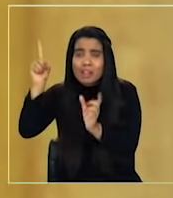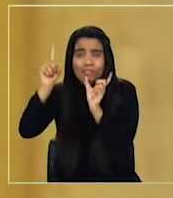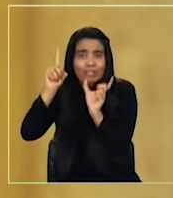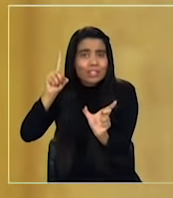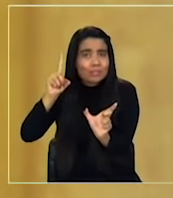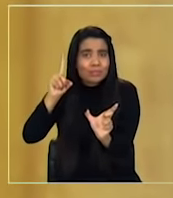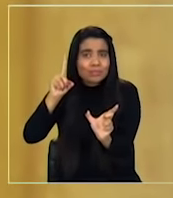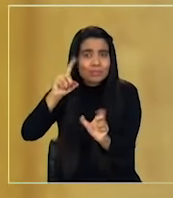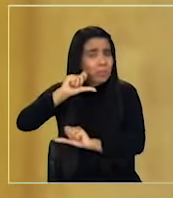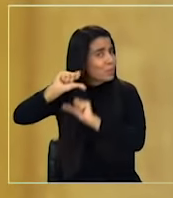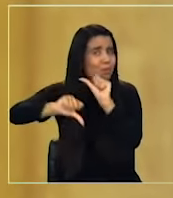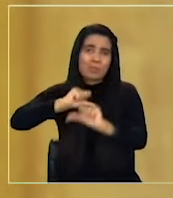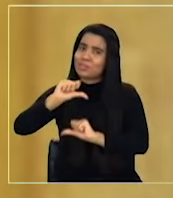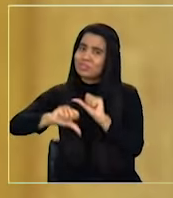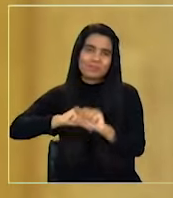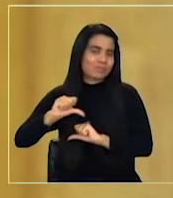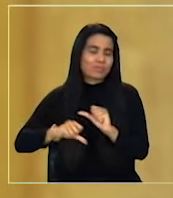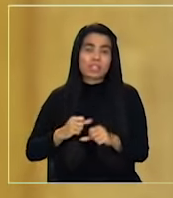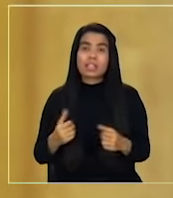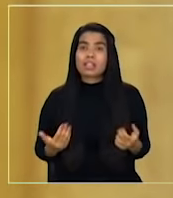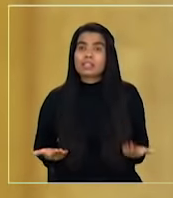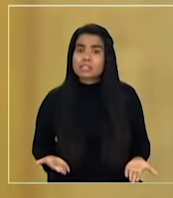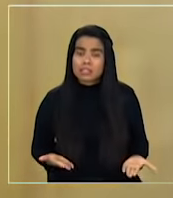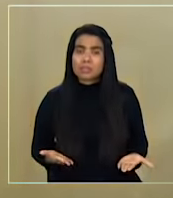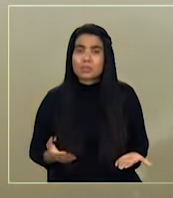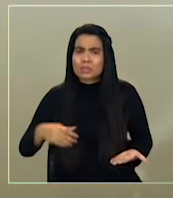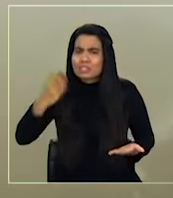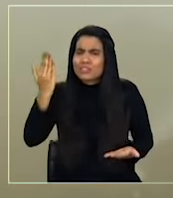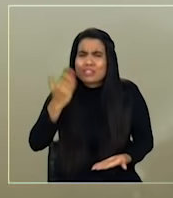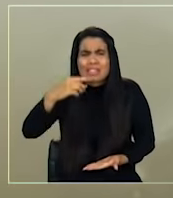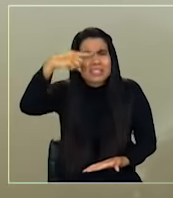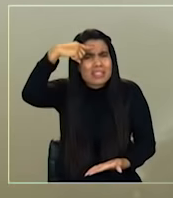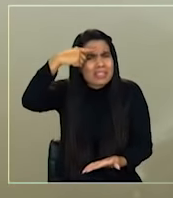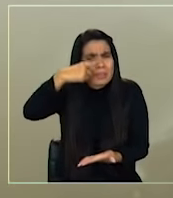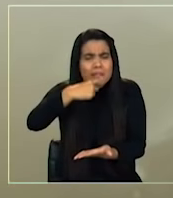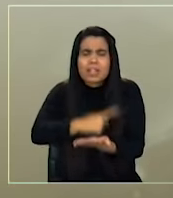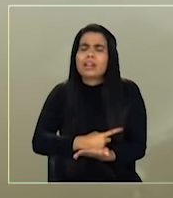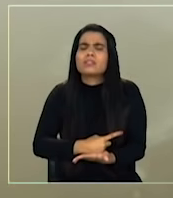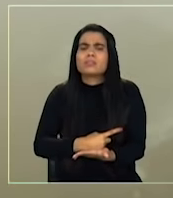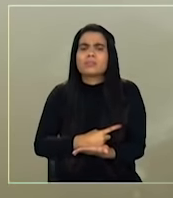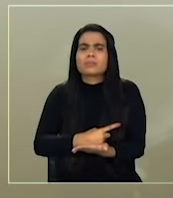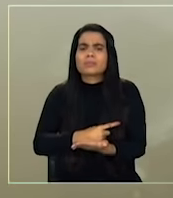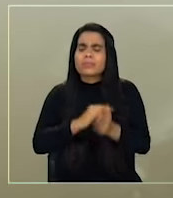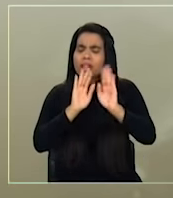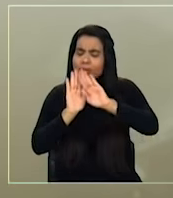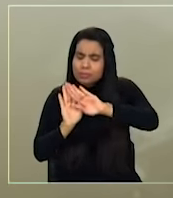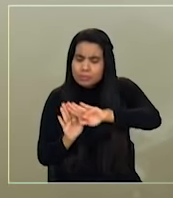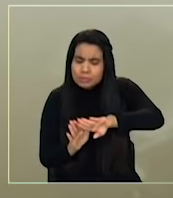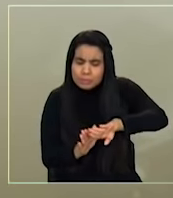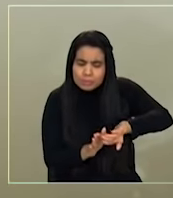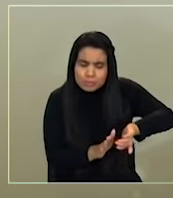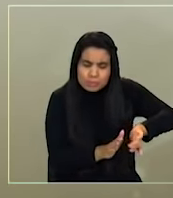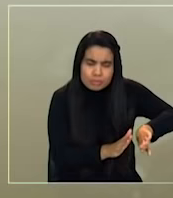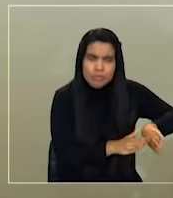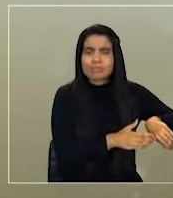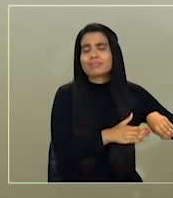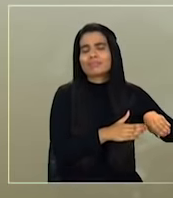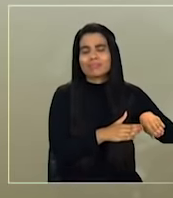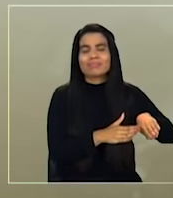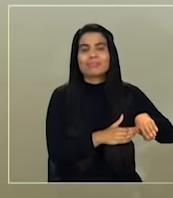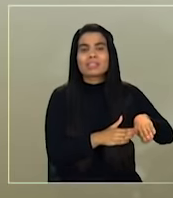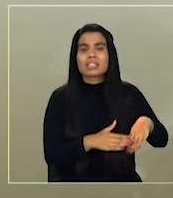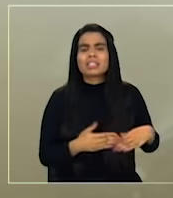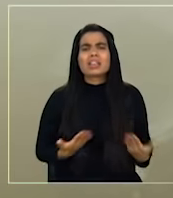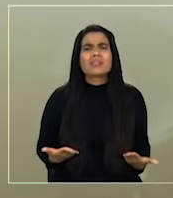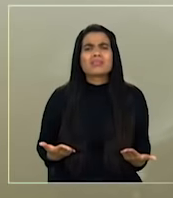que está determinado vai passar, vai suceder. Agora, na sua vida, o